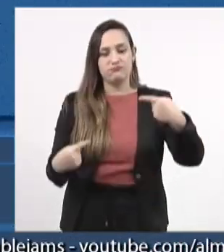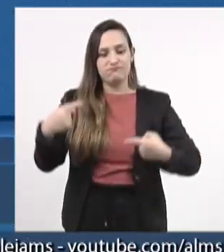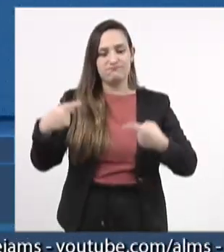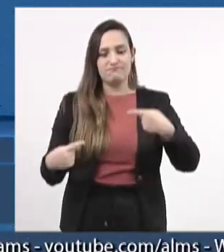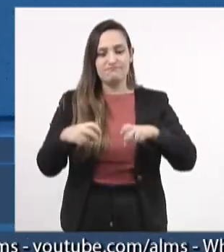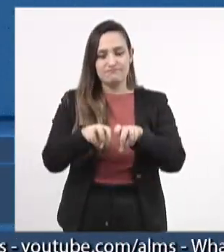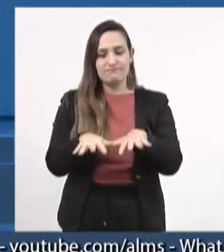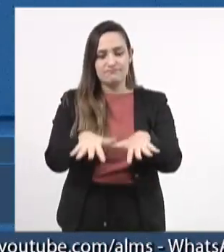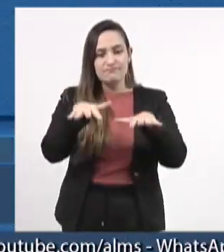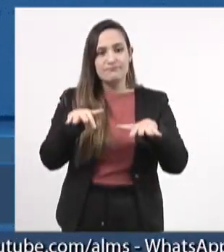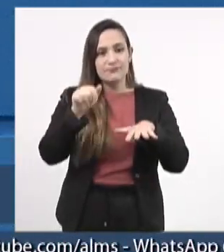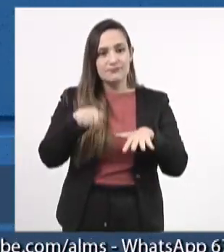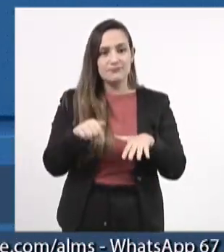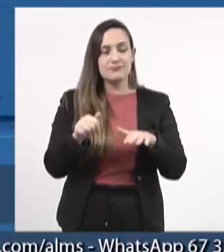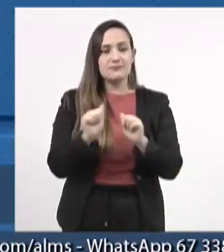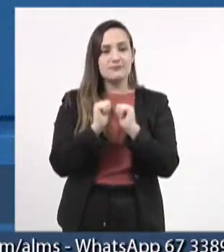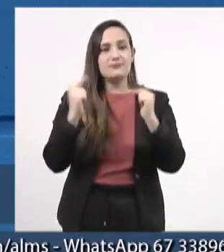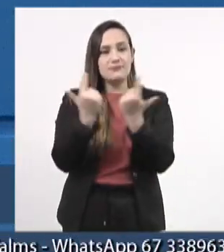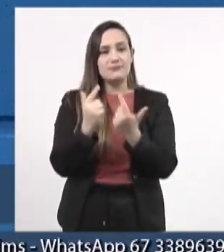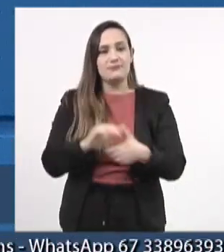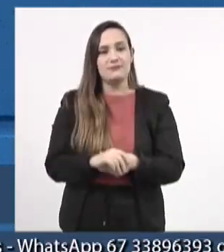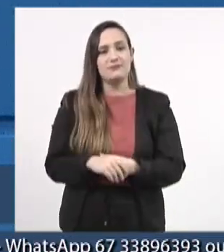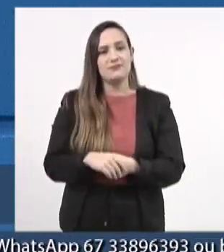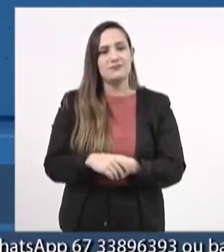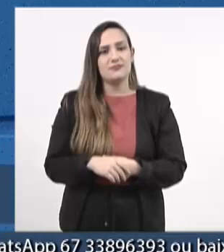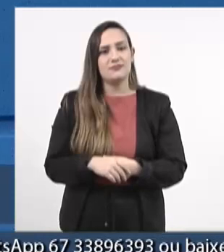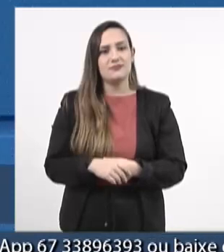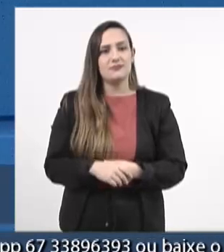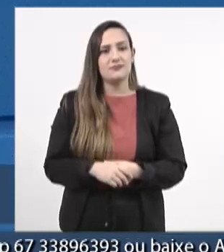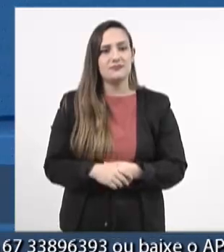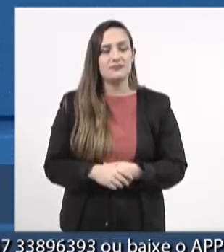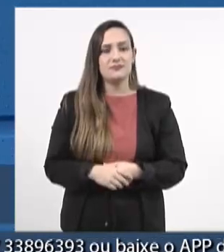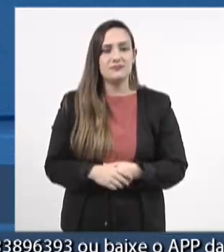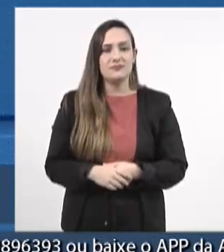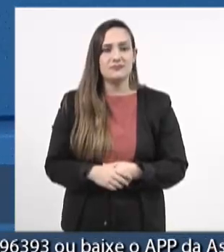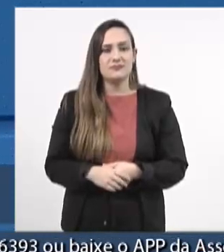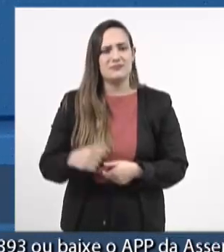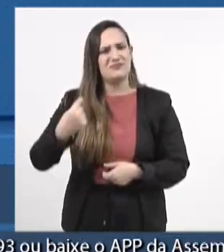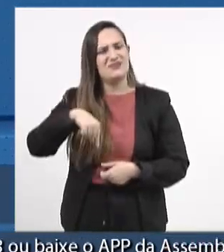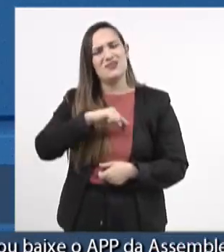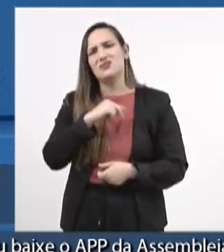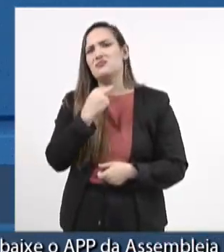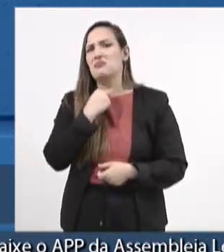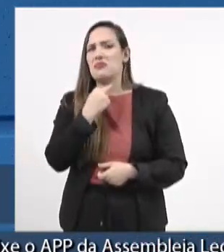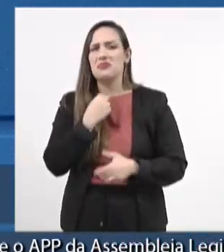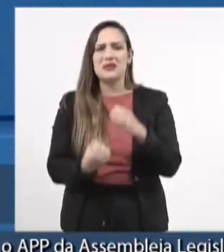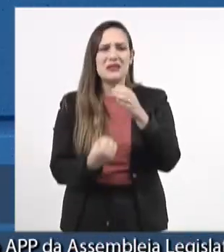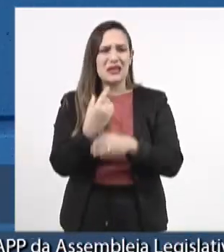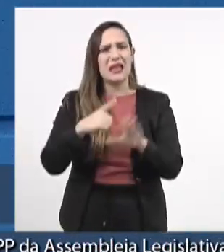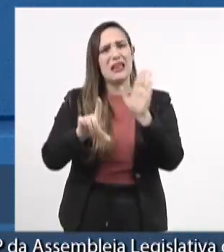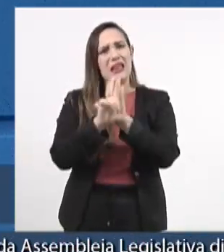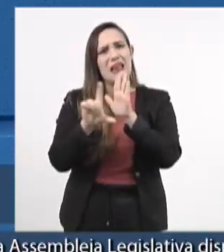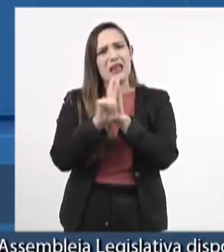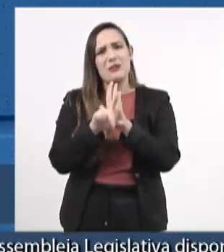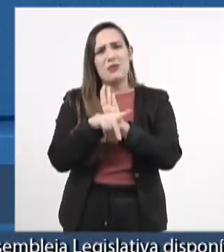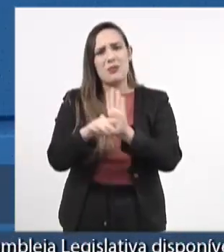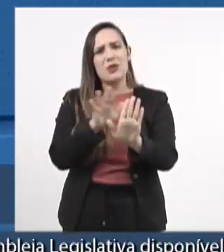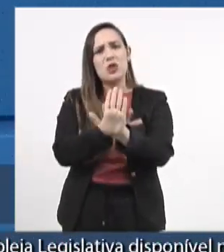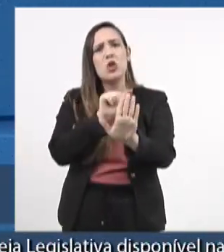de lei, que nós não podemos fazer lei de doutrina, nós podemos fazer